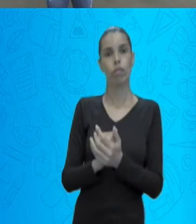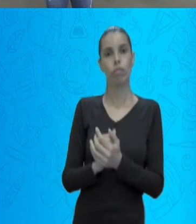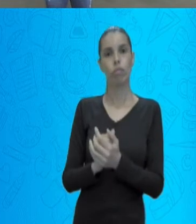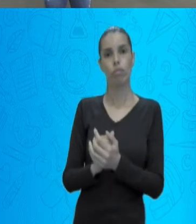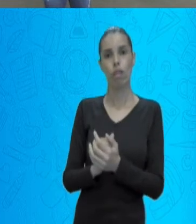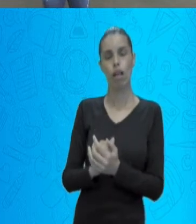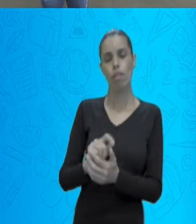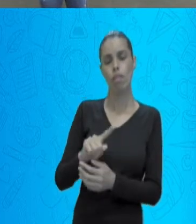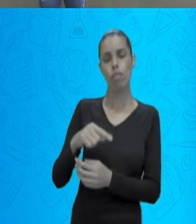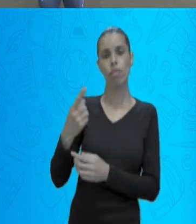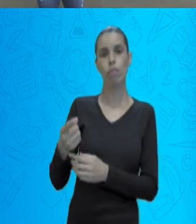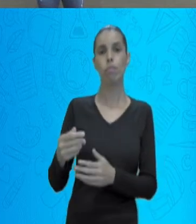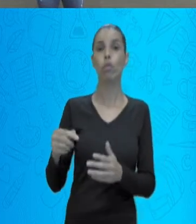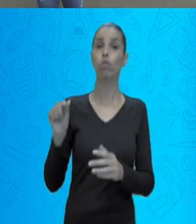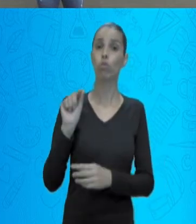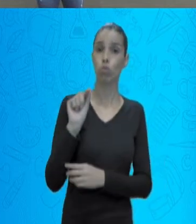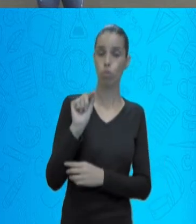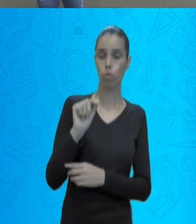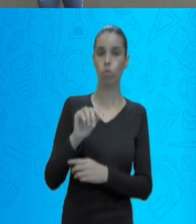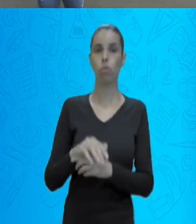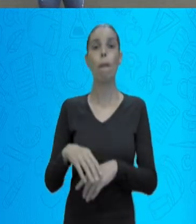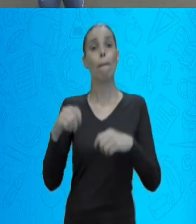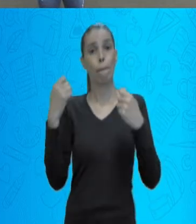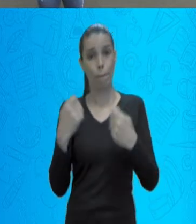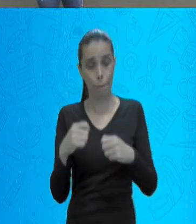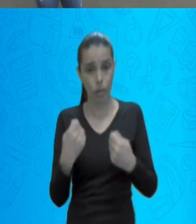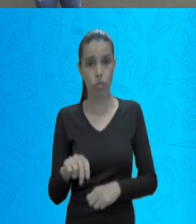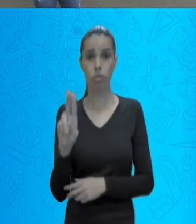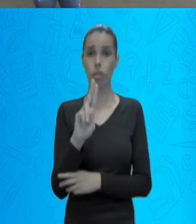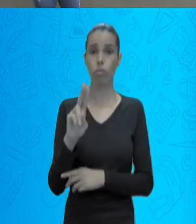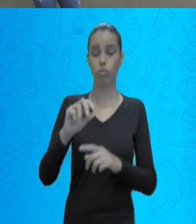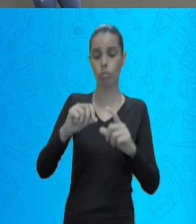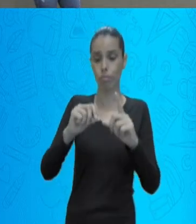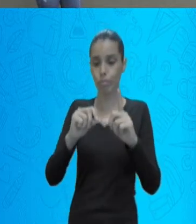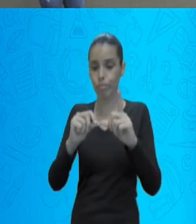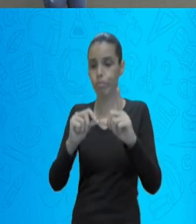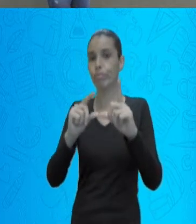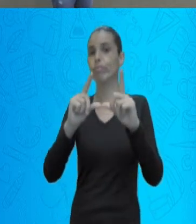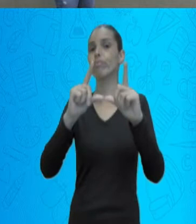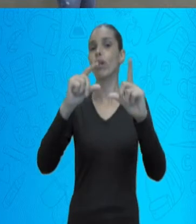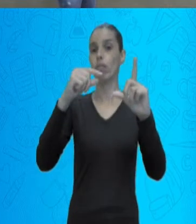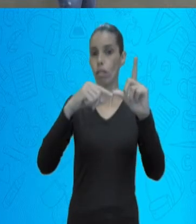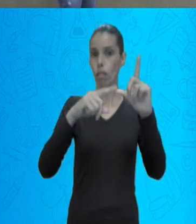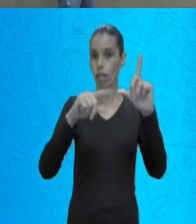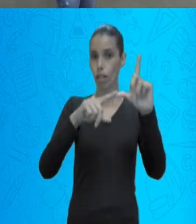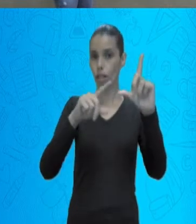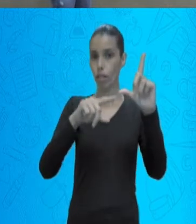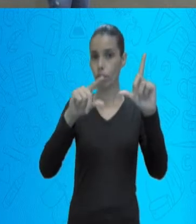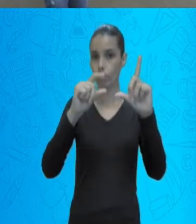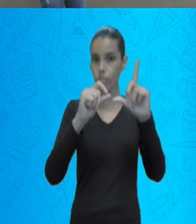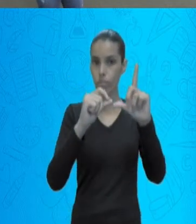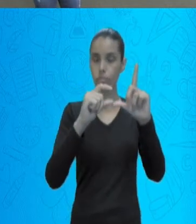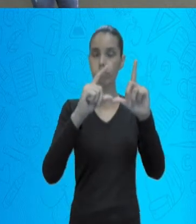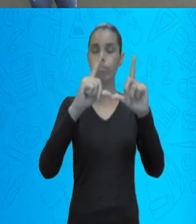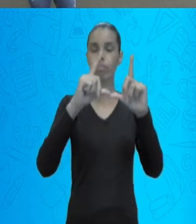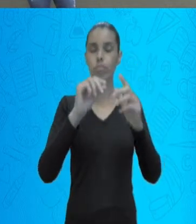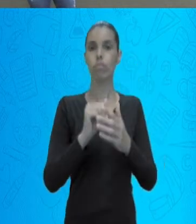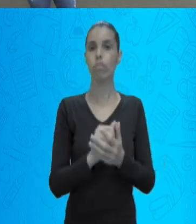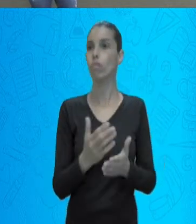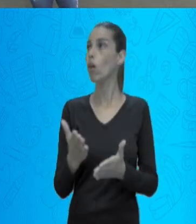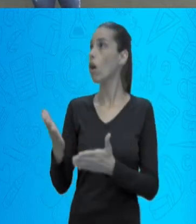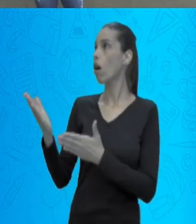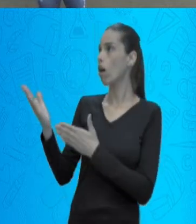outra frase, a gente precisa de uma letra maiúscula. Vamos lá então. Mas, de repente, ele